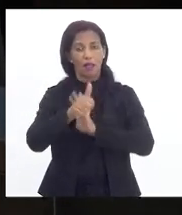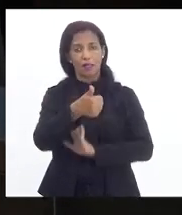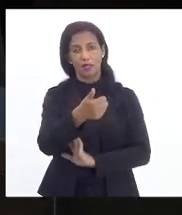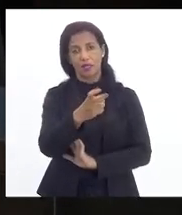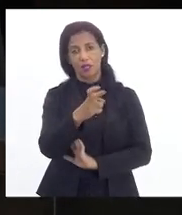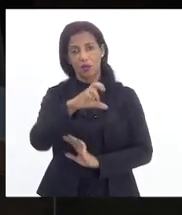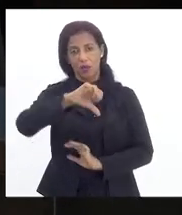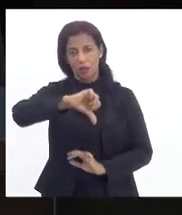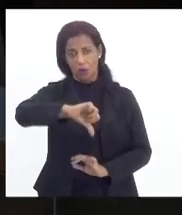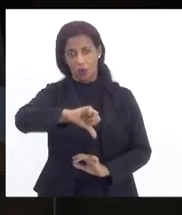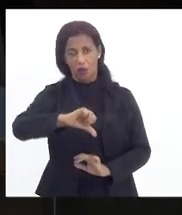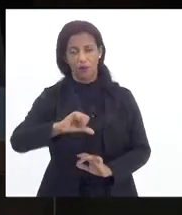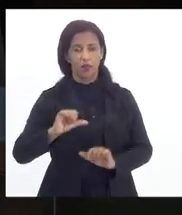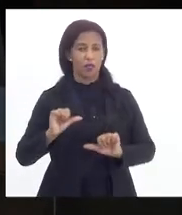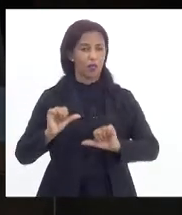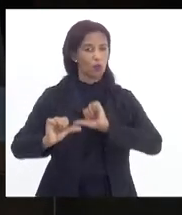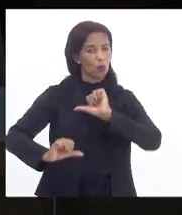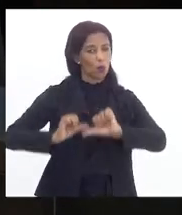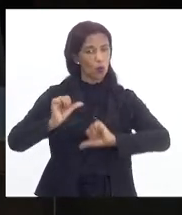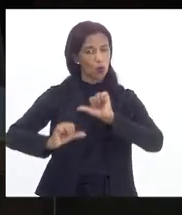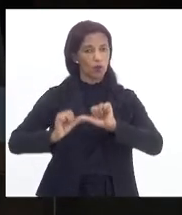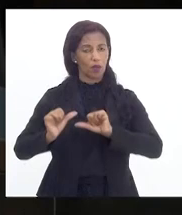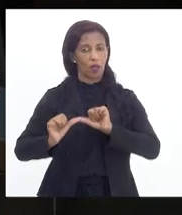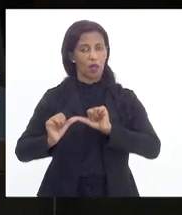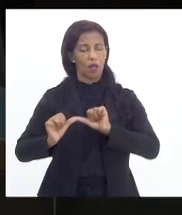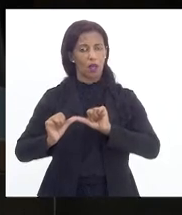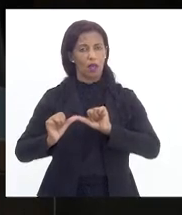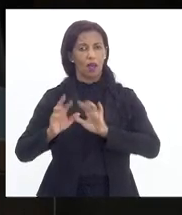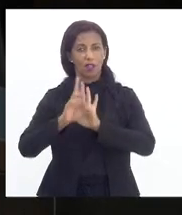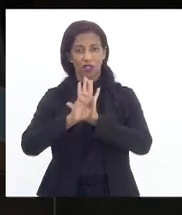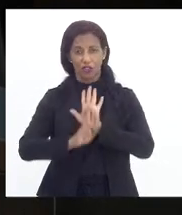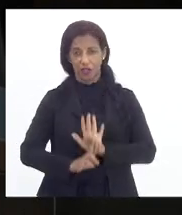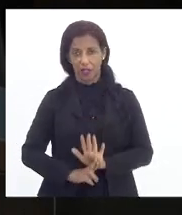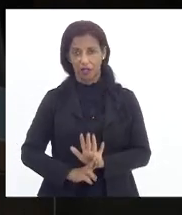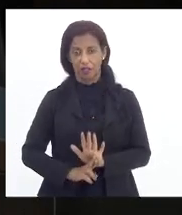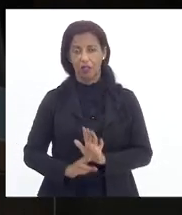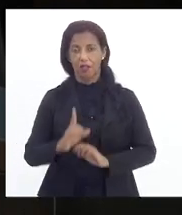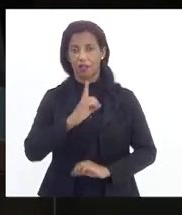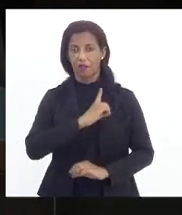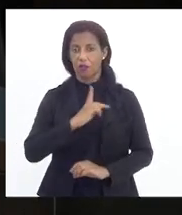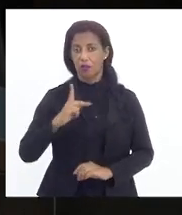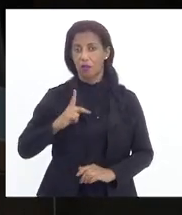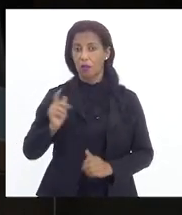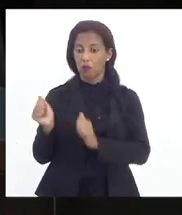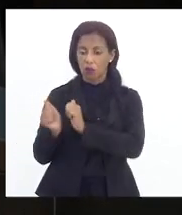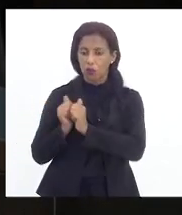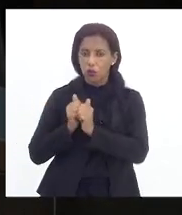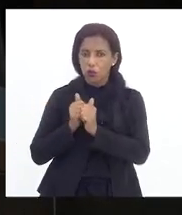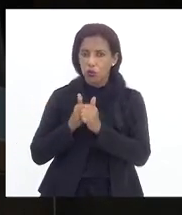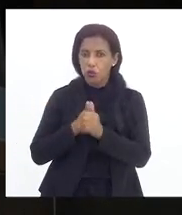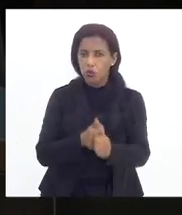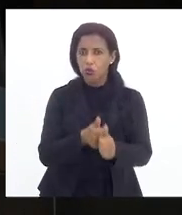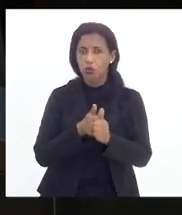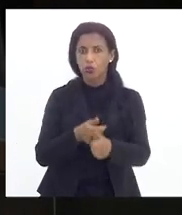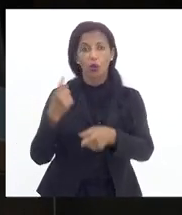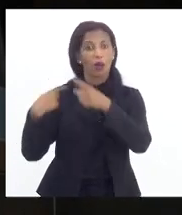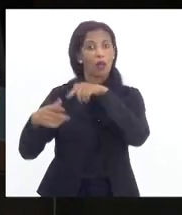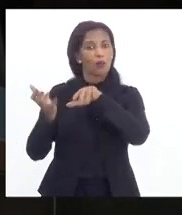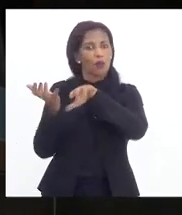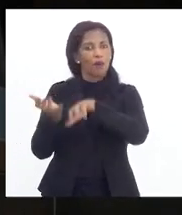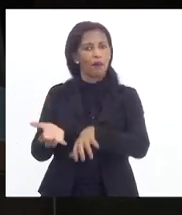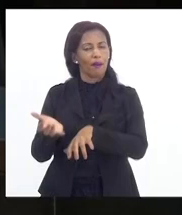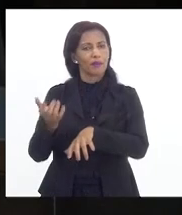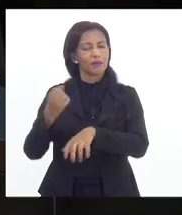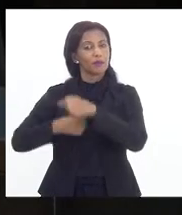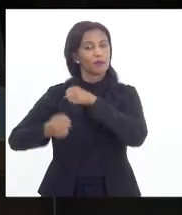159 e mudar e agravar as regras do regime a Defensoria Pública acompanha essa matéria ainda no Congresso Nacional no